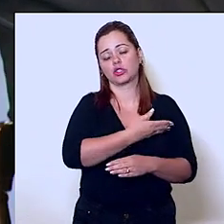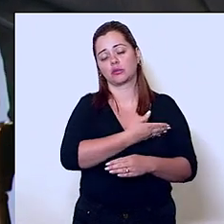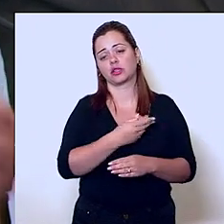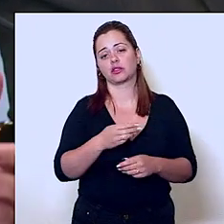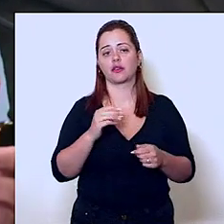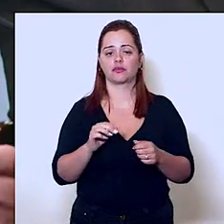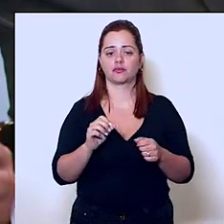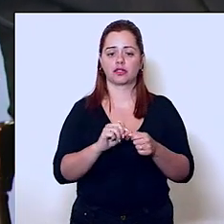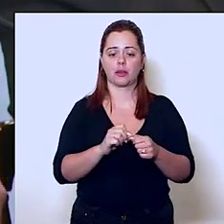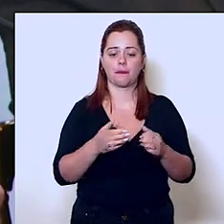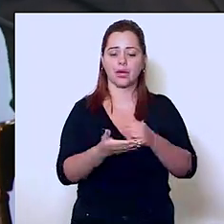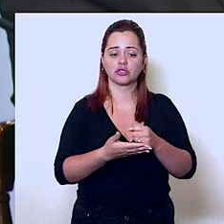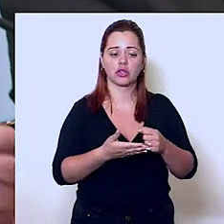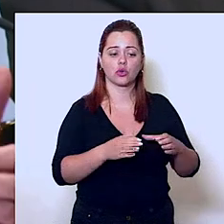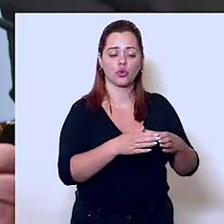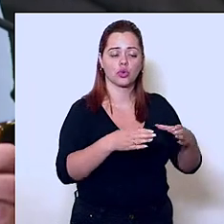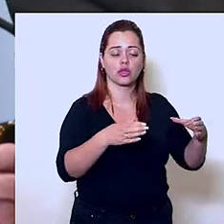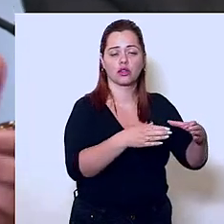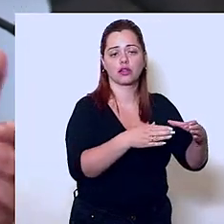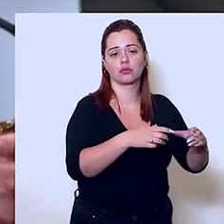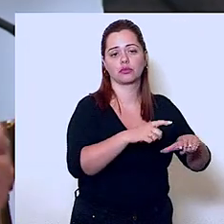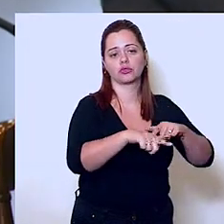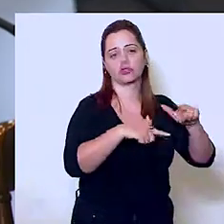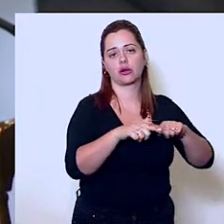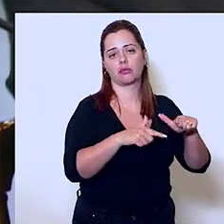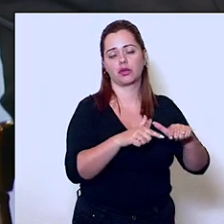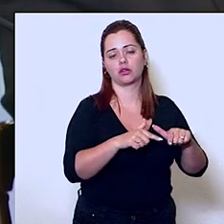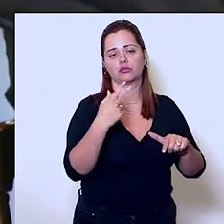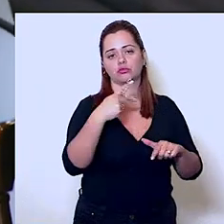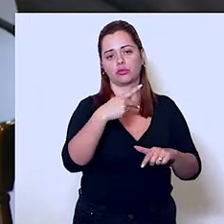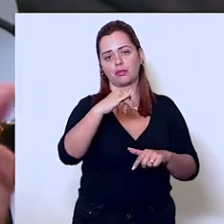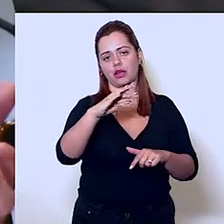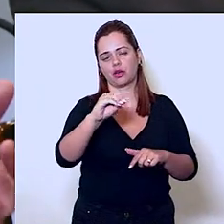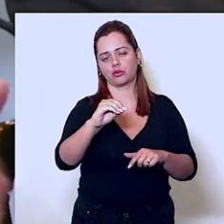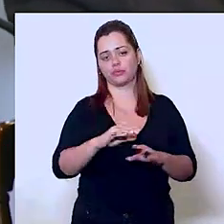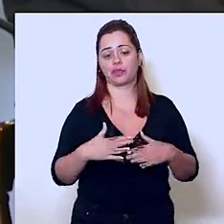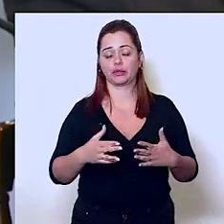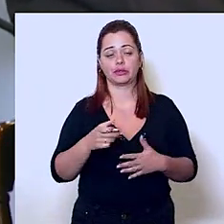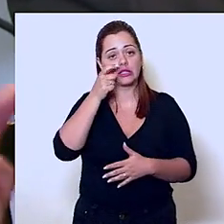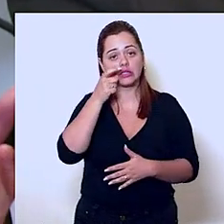embaixador Paulo Tarso. Mas, e isso é muito interessante, né, eu